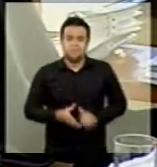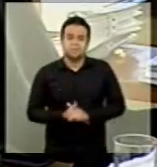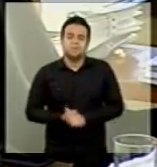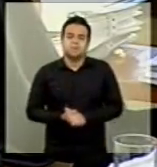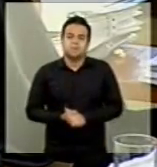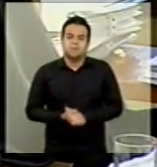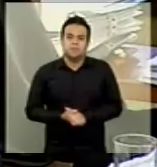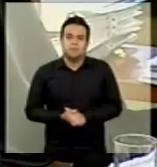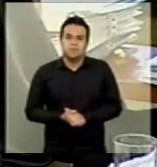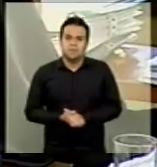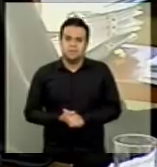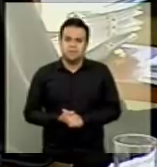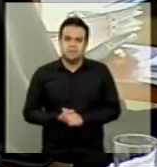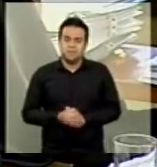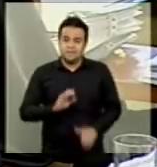Inquérito